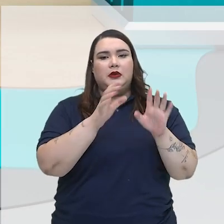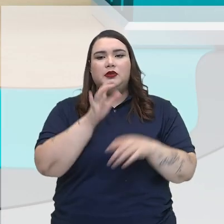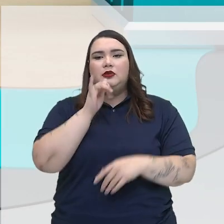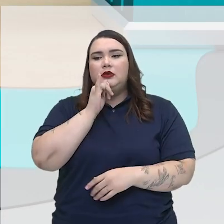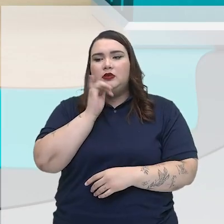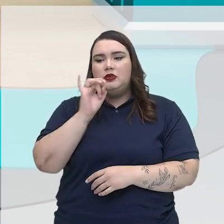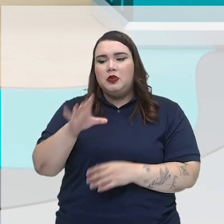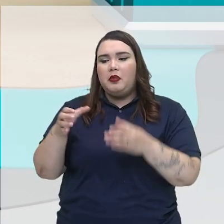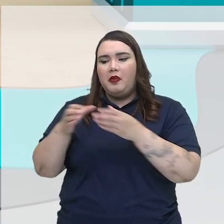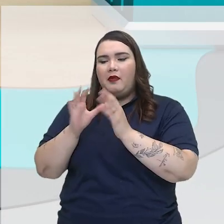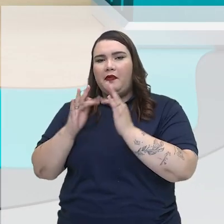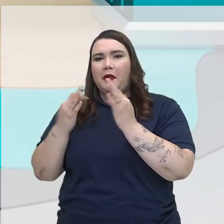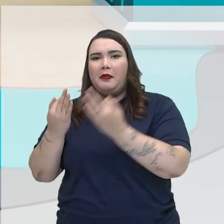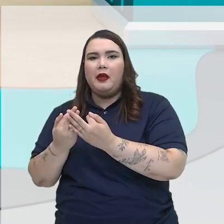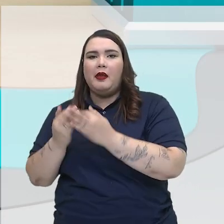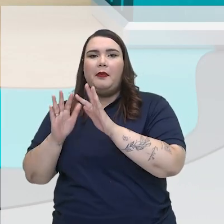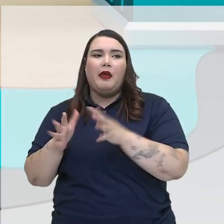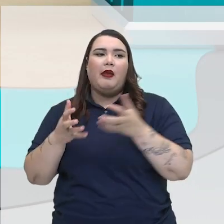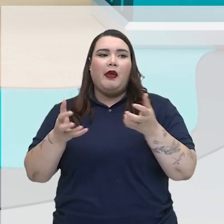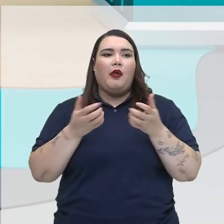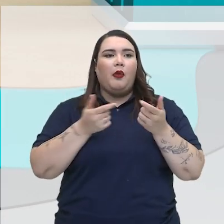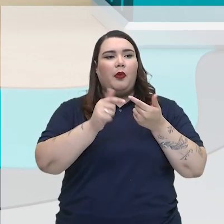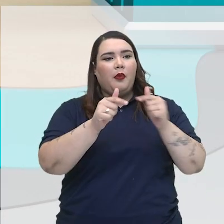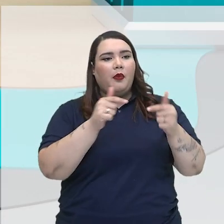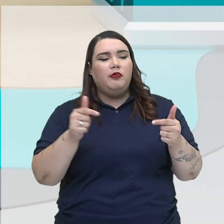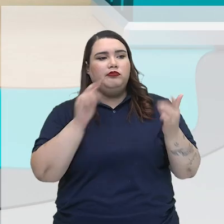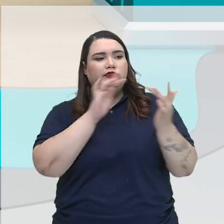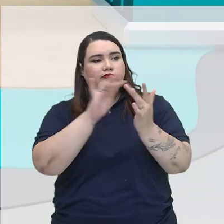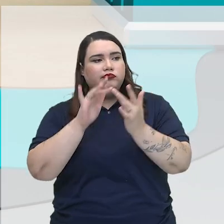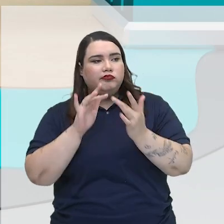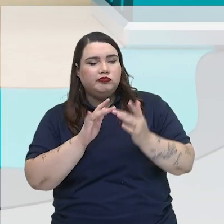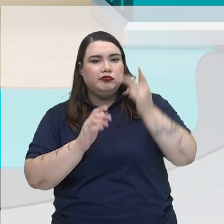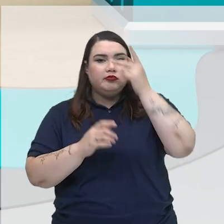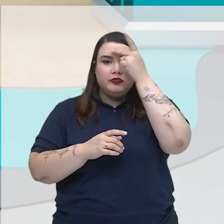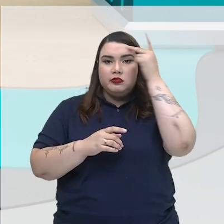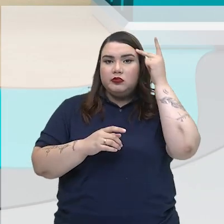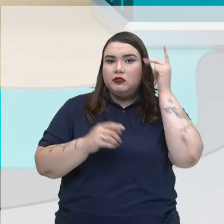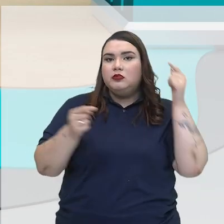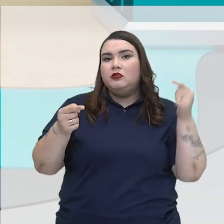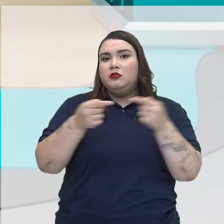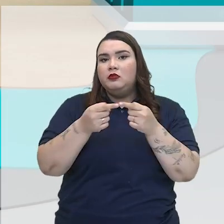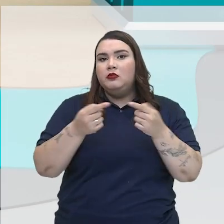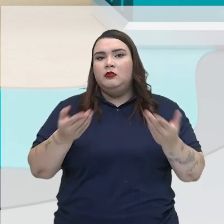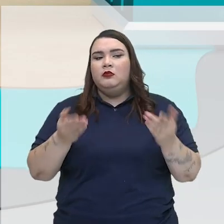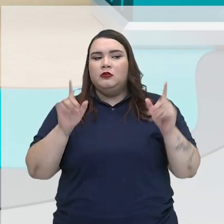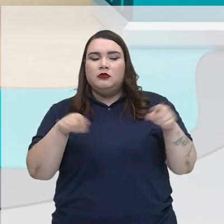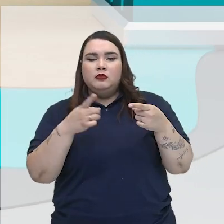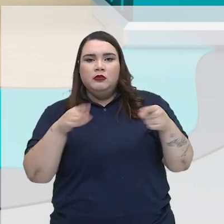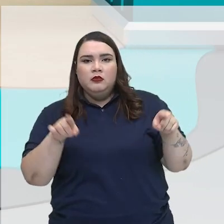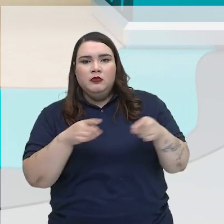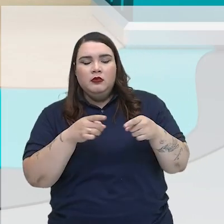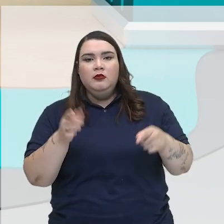gente já vai ter afinidade com pessoas de acordo com música, com comida, com